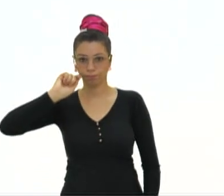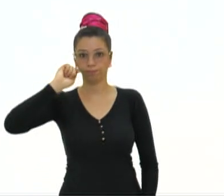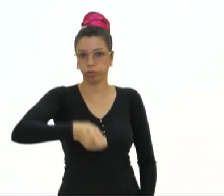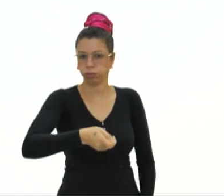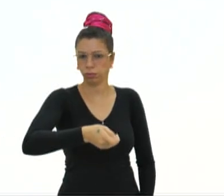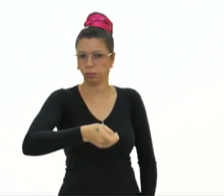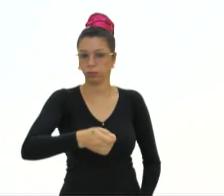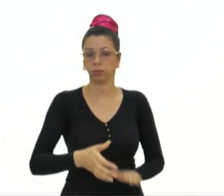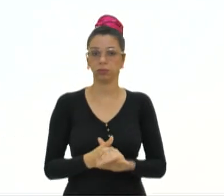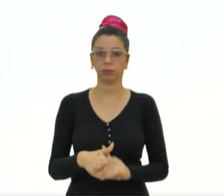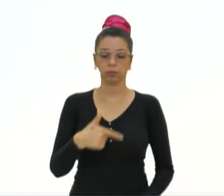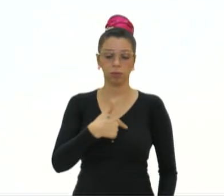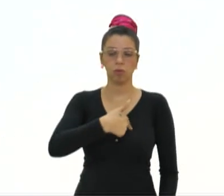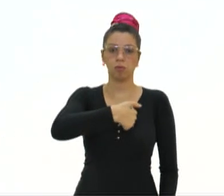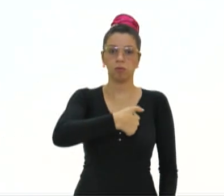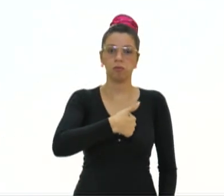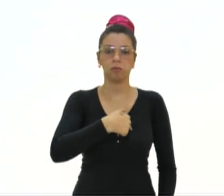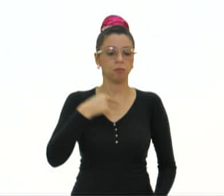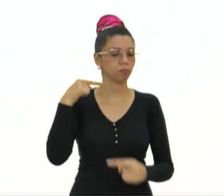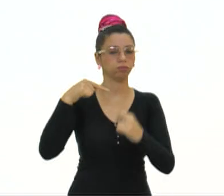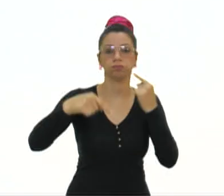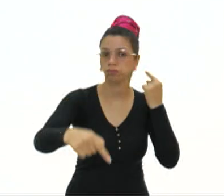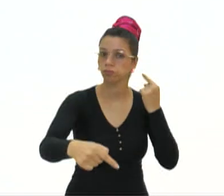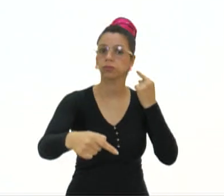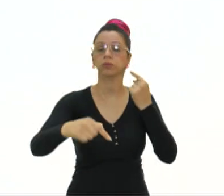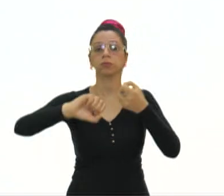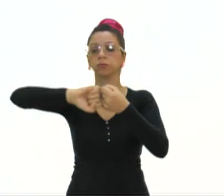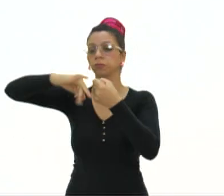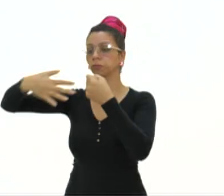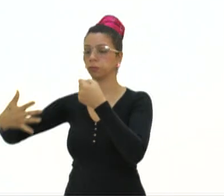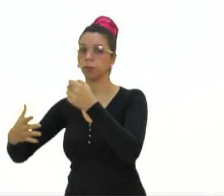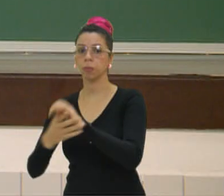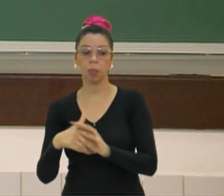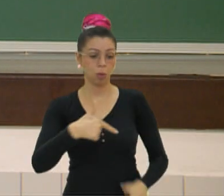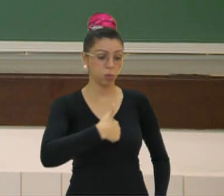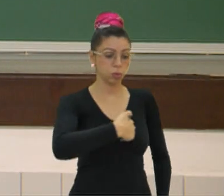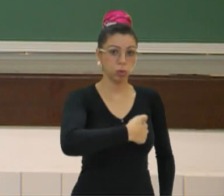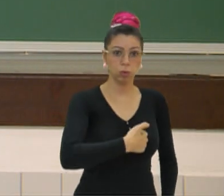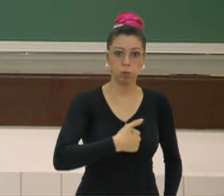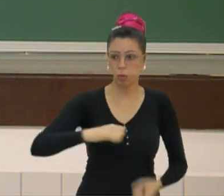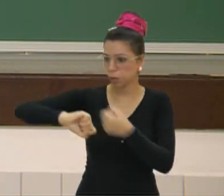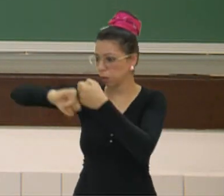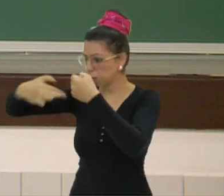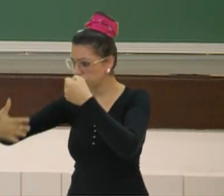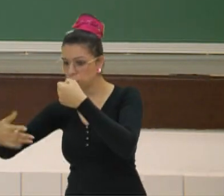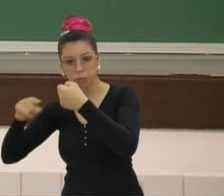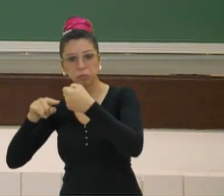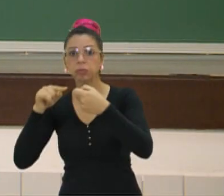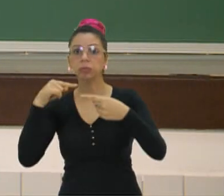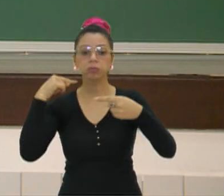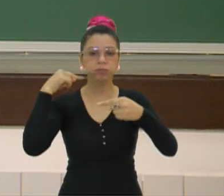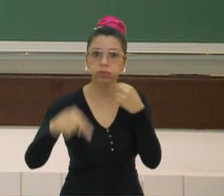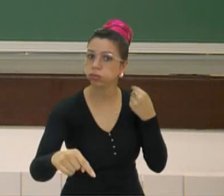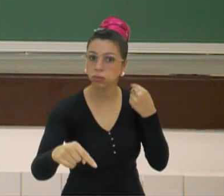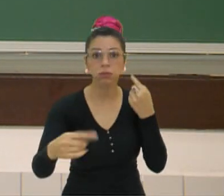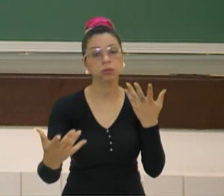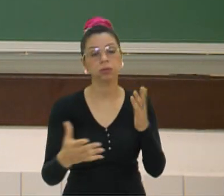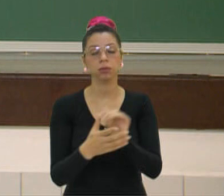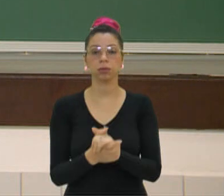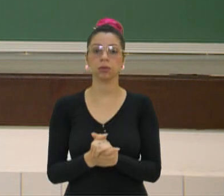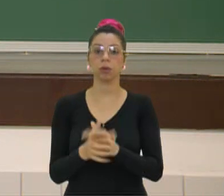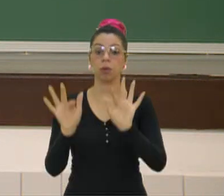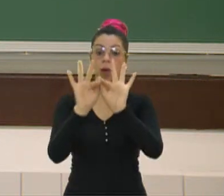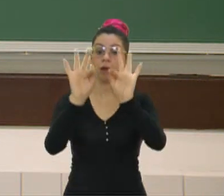O Getúlio era absolutamente incompatível com um regime democrático. A frase dele significa oposição, que o professor